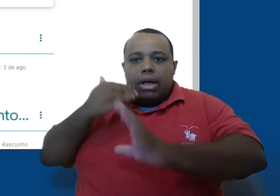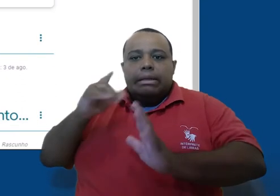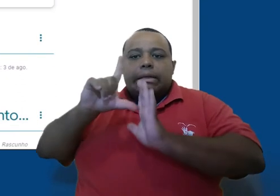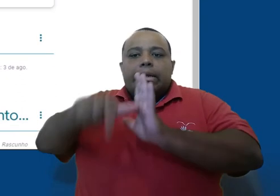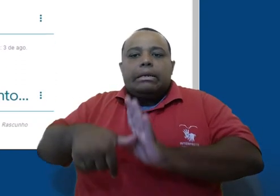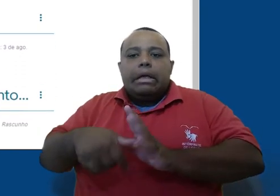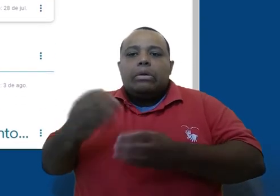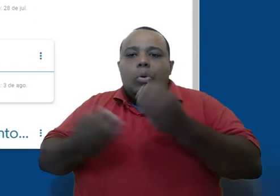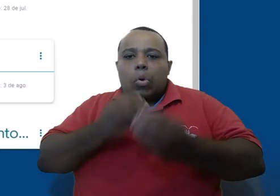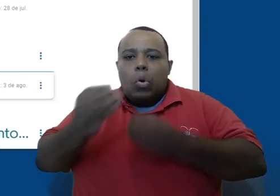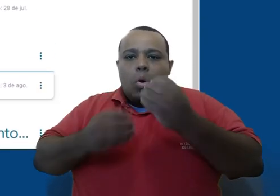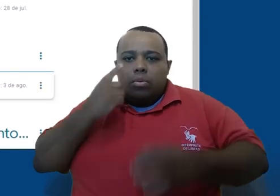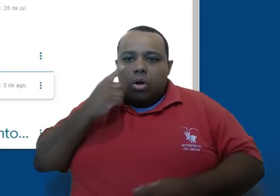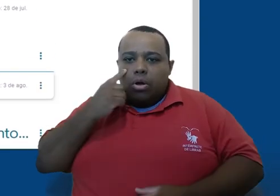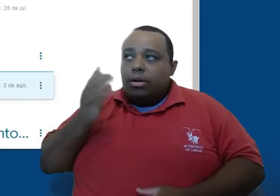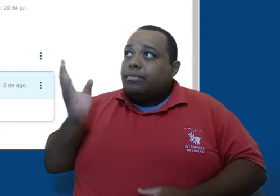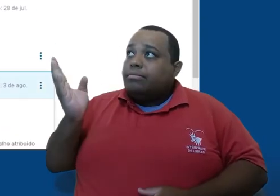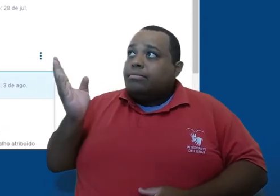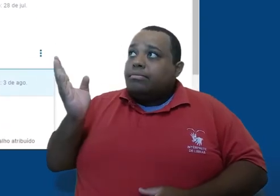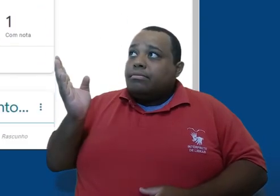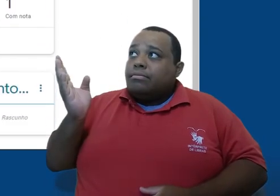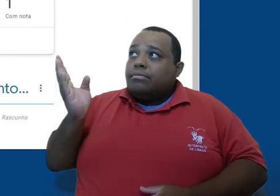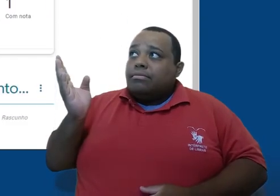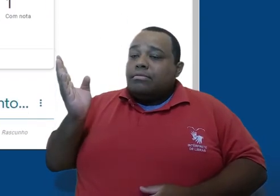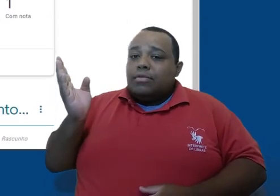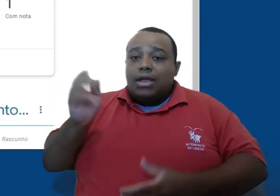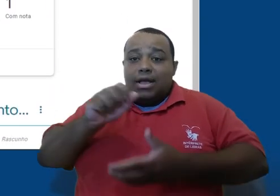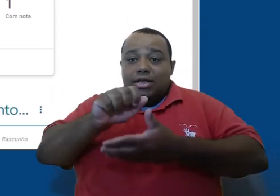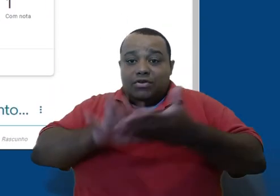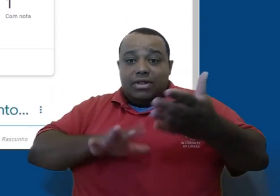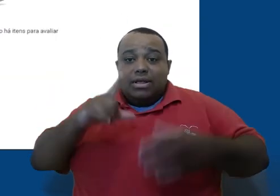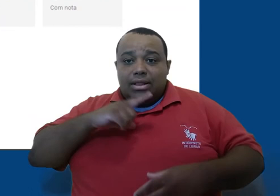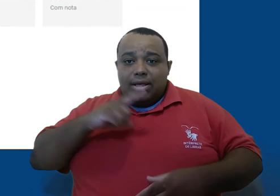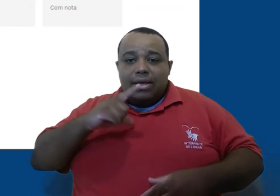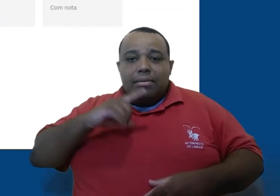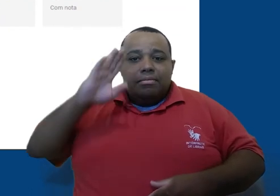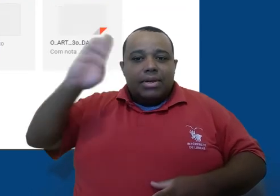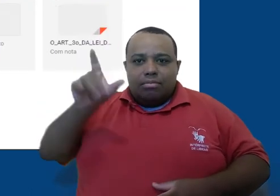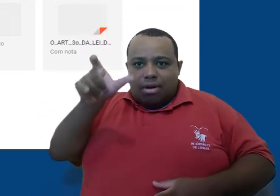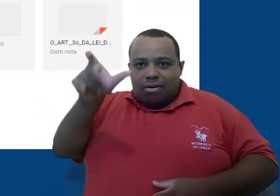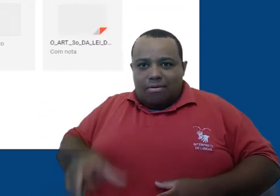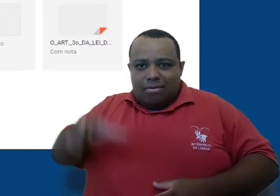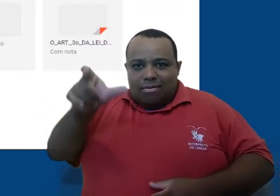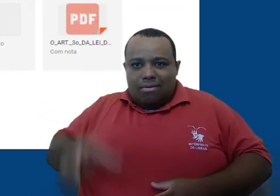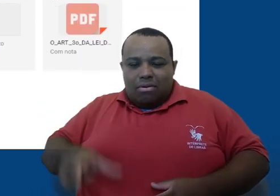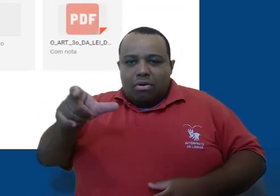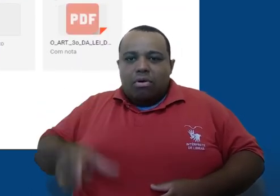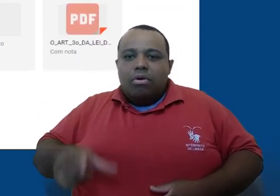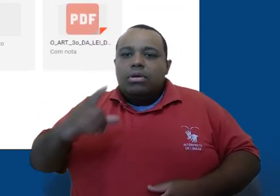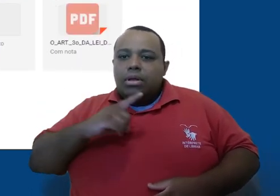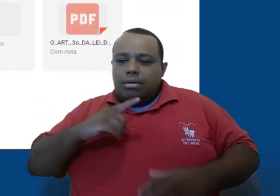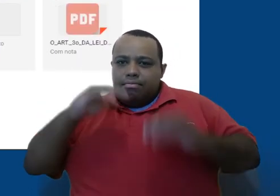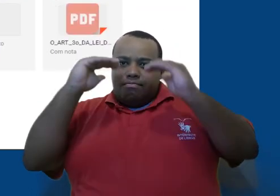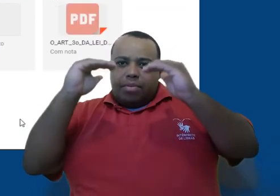vou para outra atividade aqui da minha turma agora de envio de artigo quando entramos na aba de trabalho dos alunos dessa atividade Vamos focar